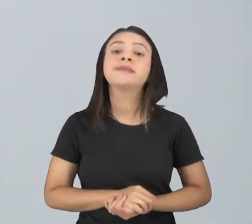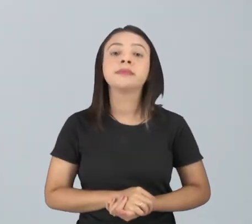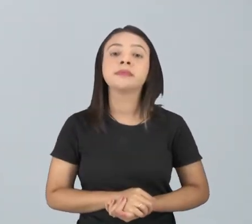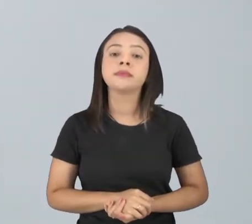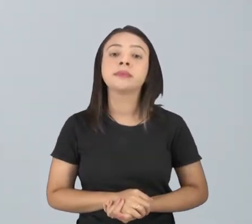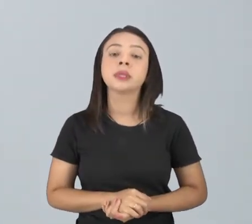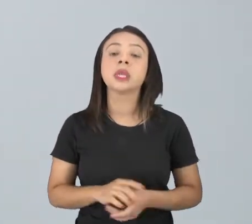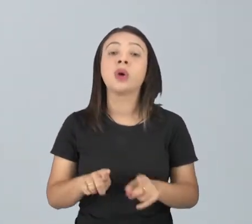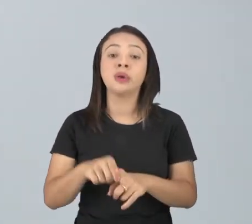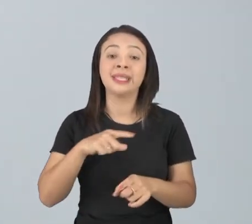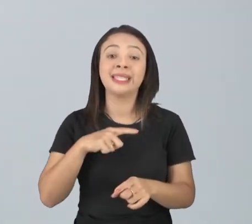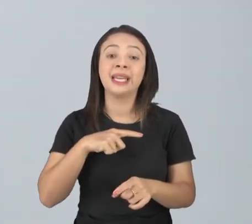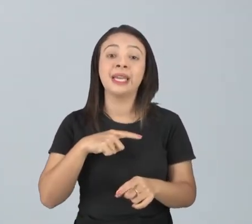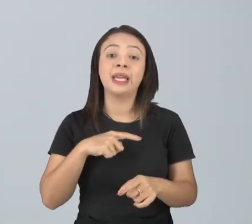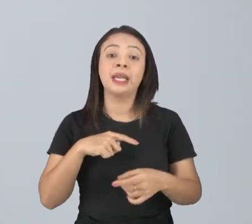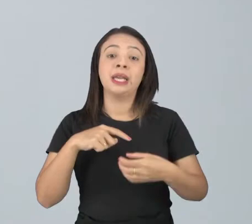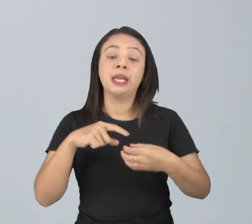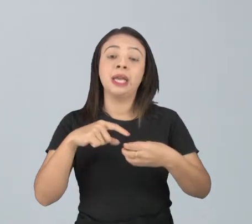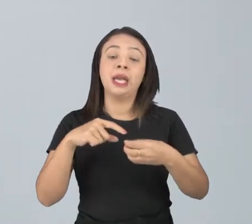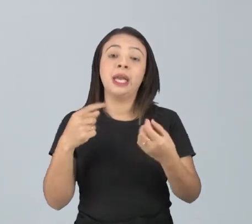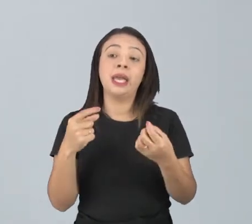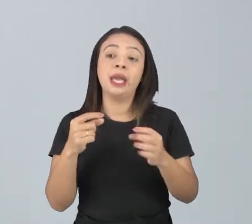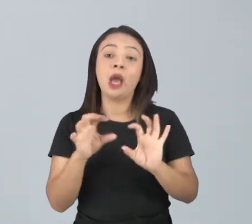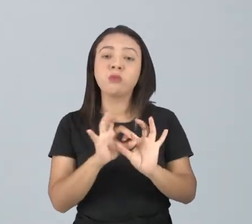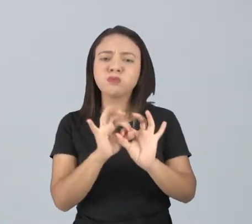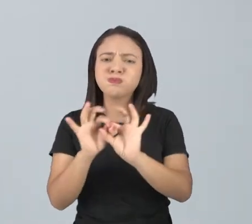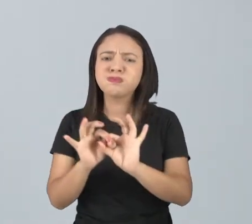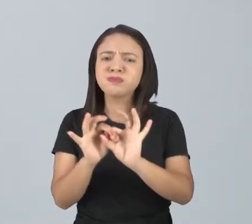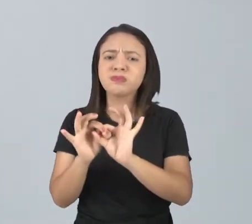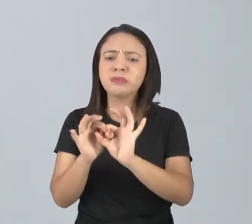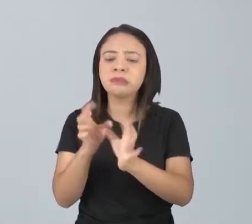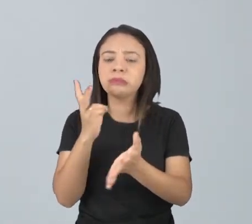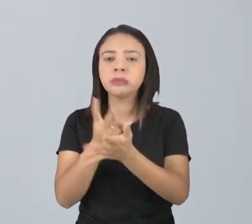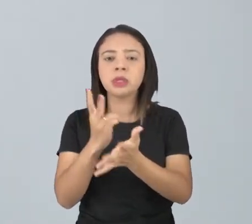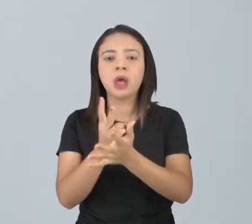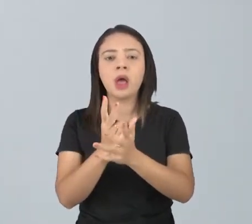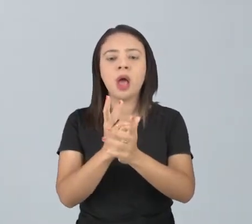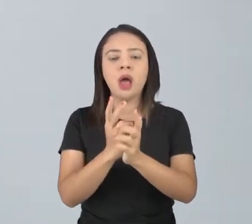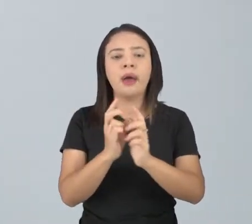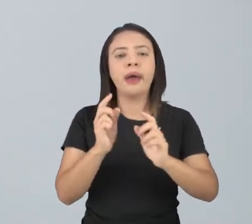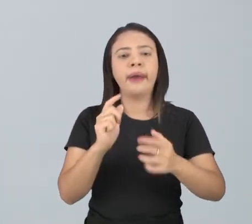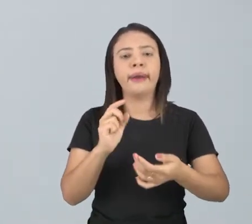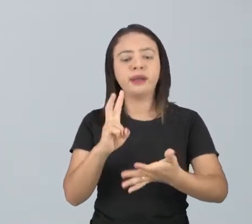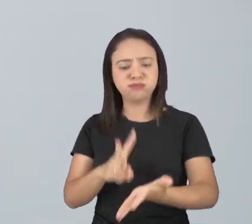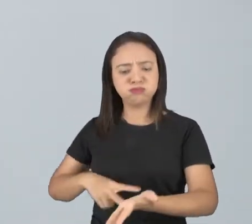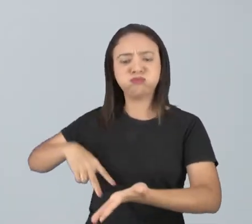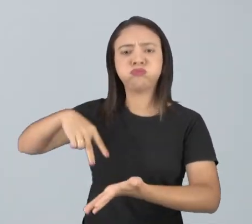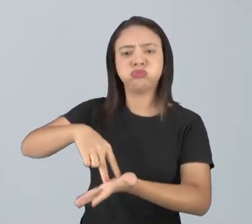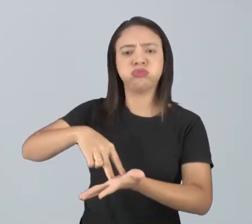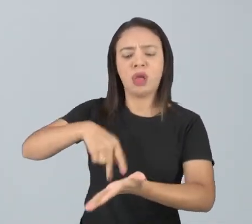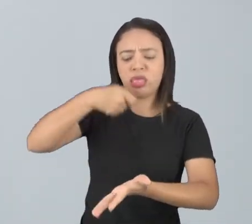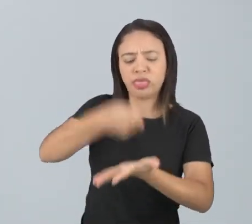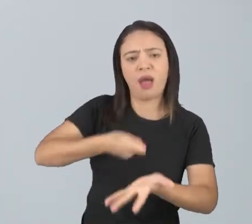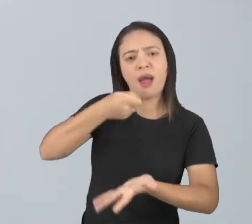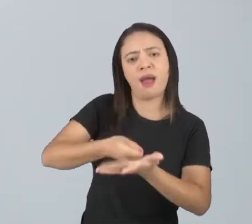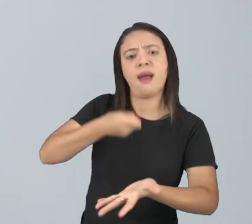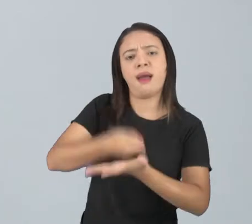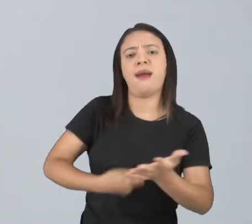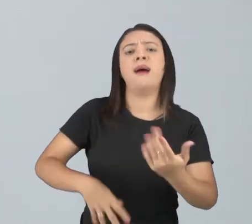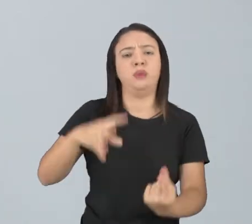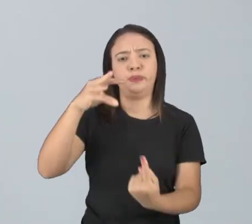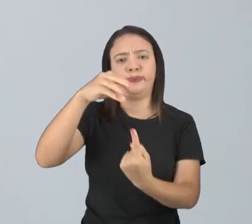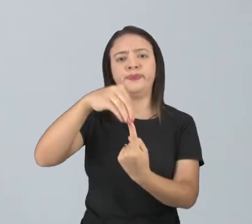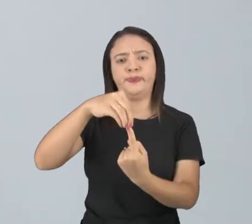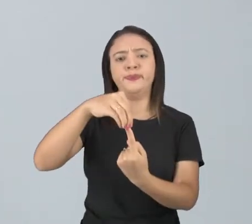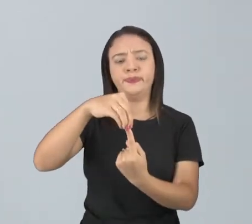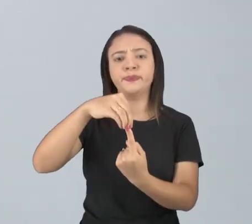muito ligado a isso de estar ativo, certo? De estar na frente, de correr atrás, de lutar por esses ideais. Então,